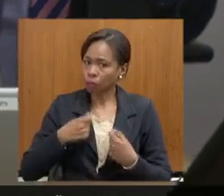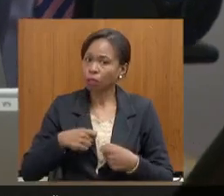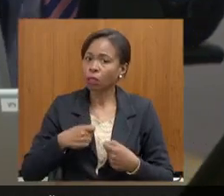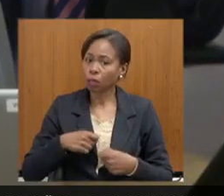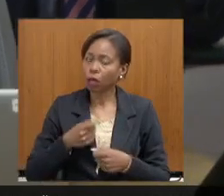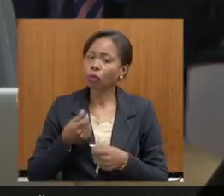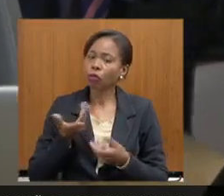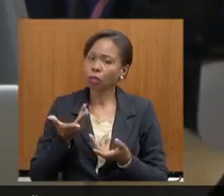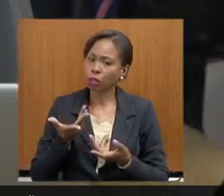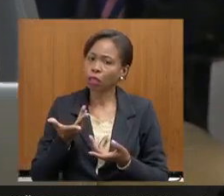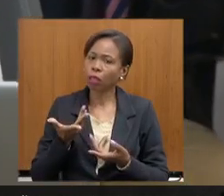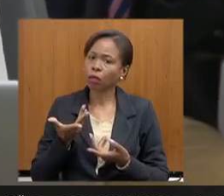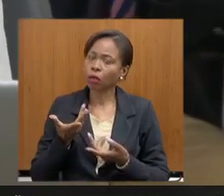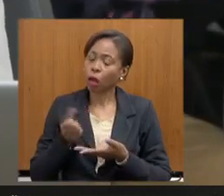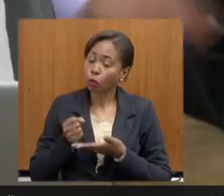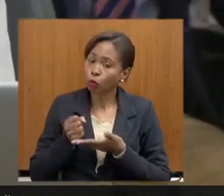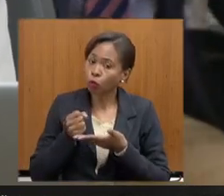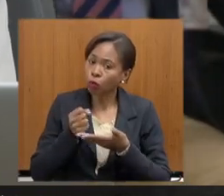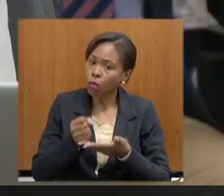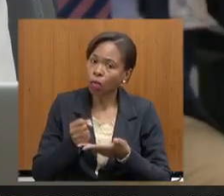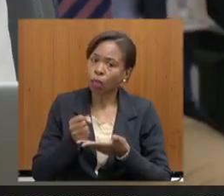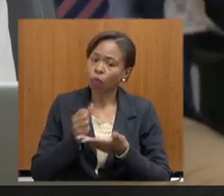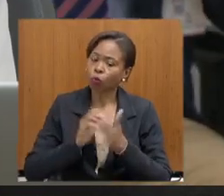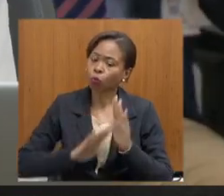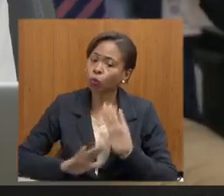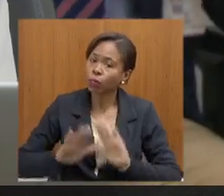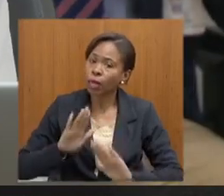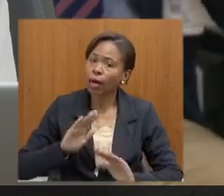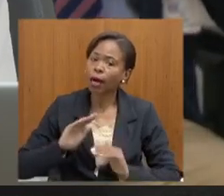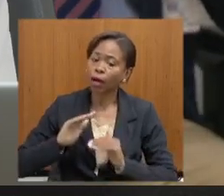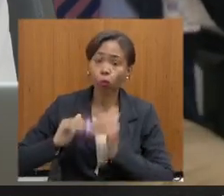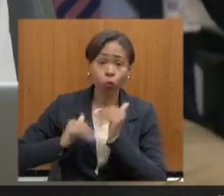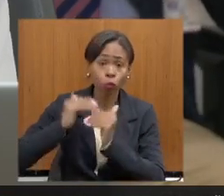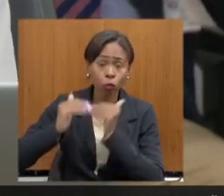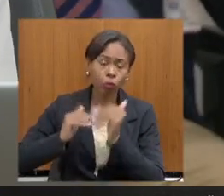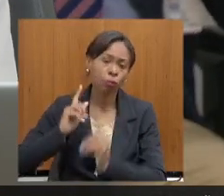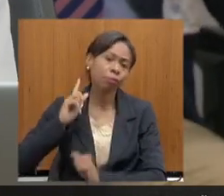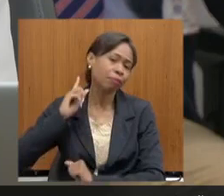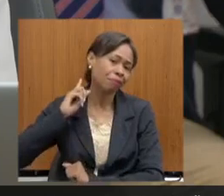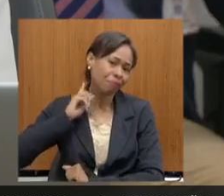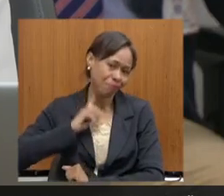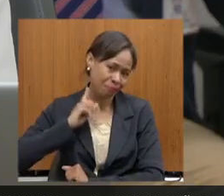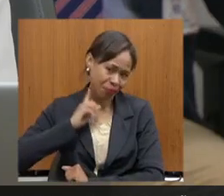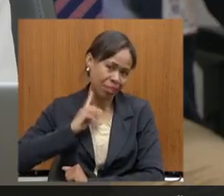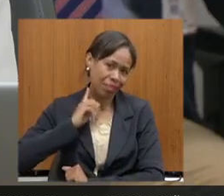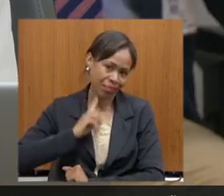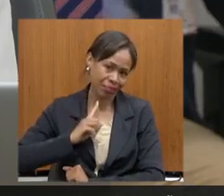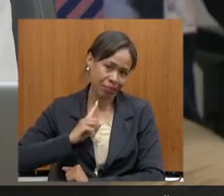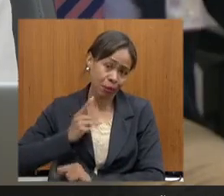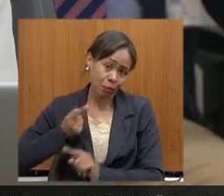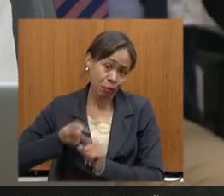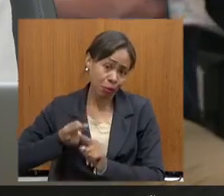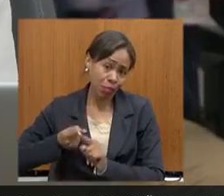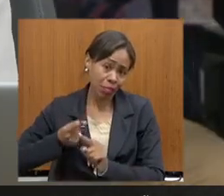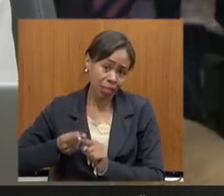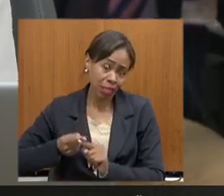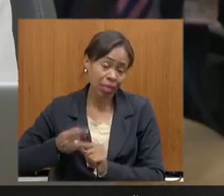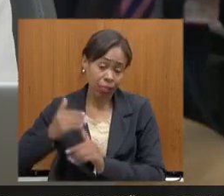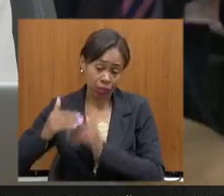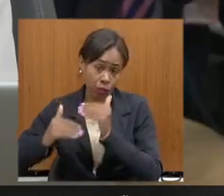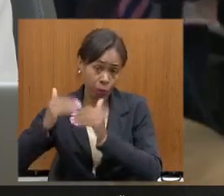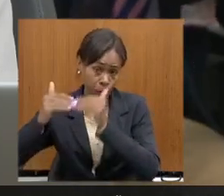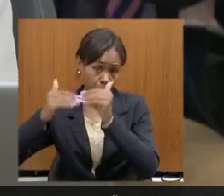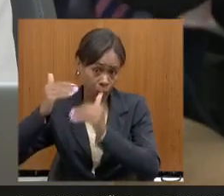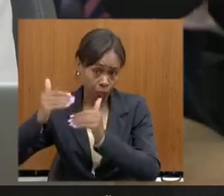esse cuidado com Minas Gerais o desenvolvimento de Minas ele parte também pelo desenvolvimento